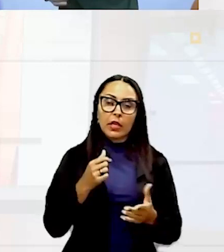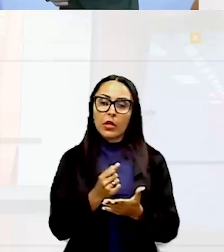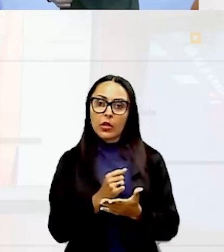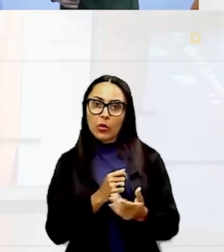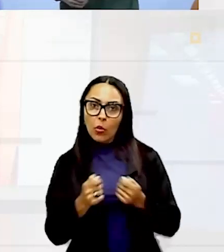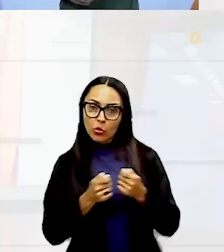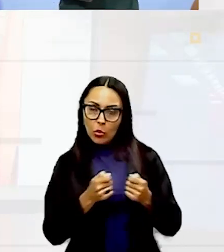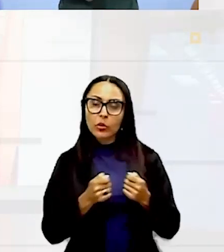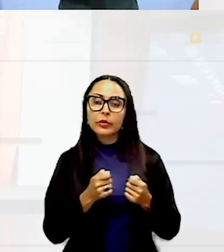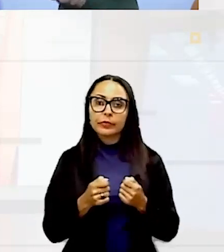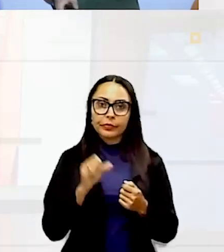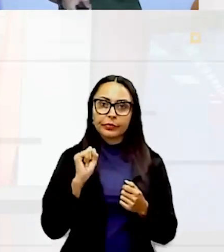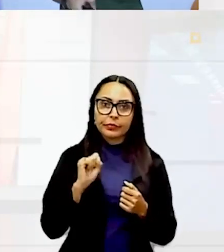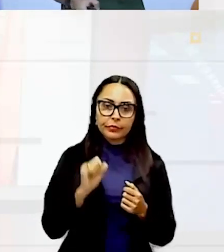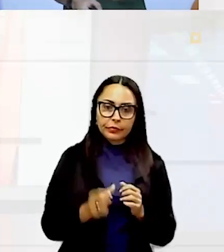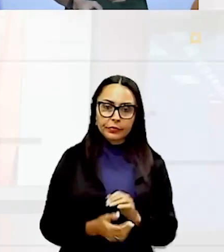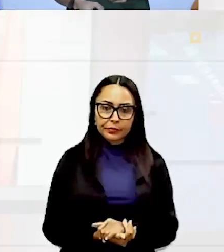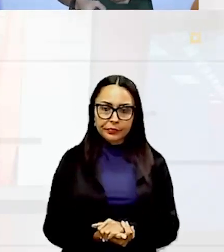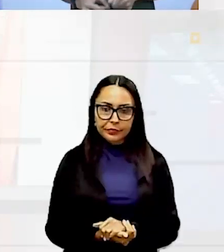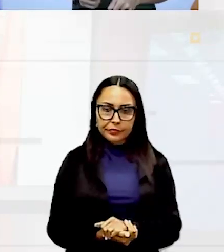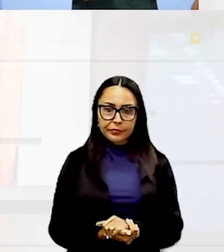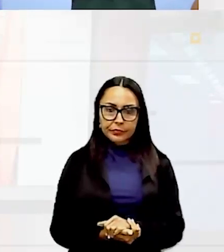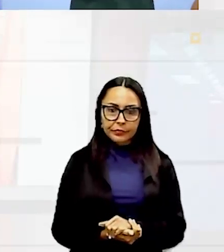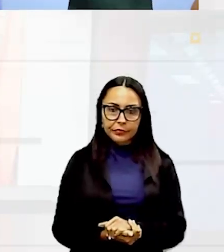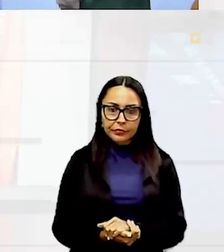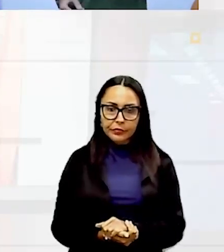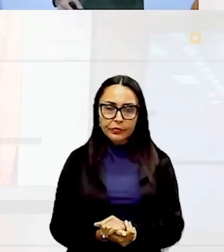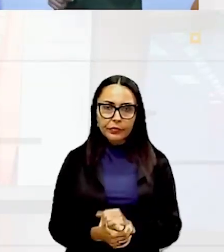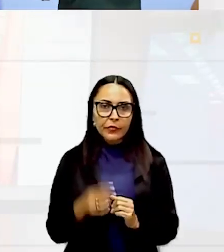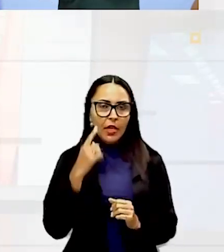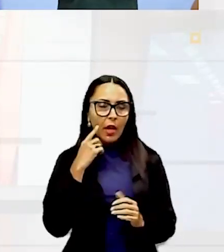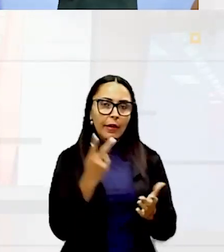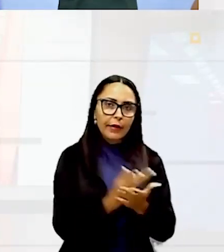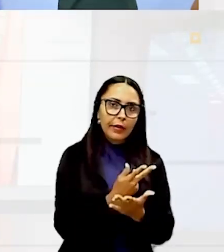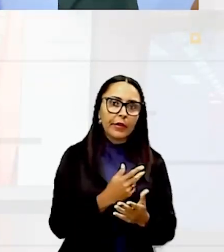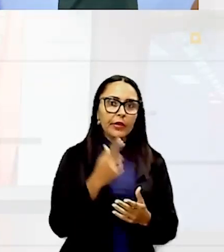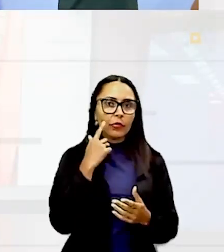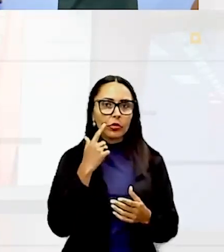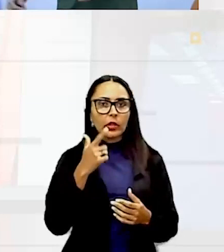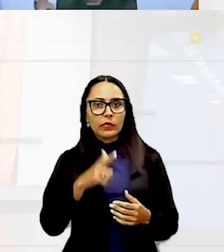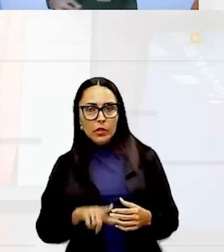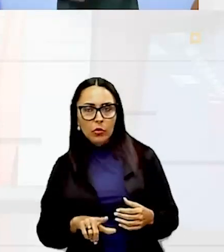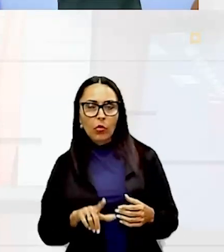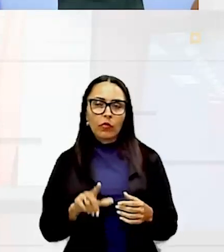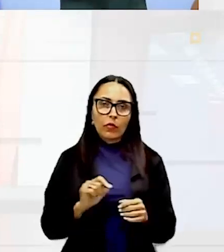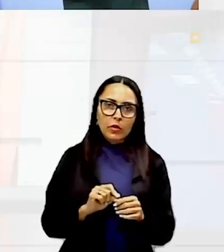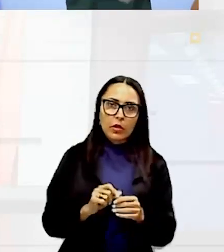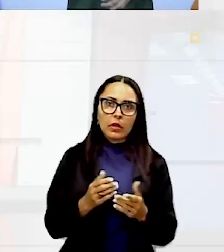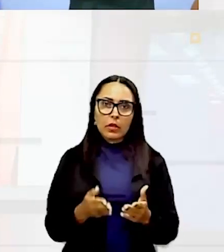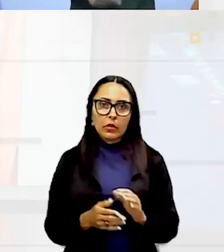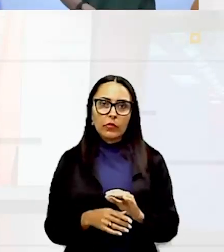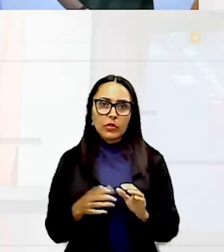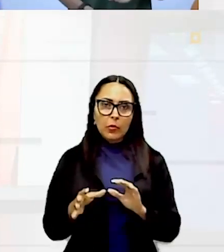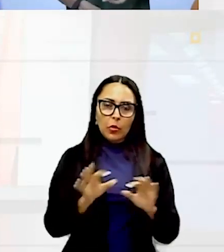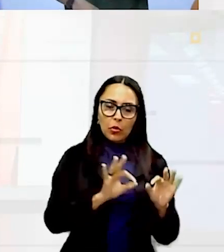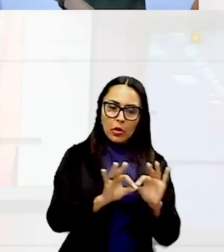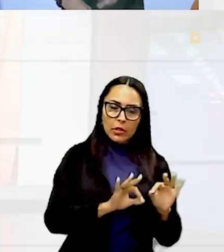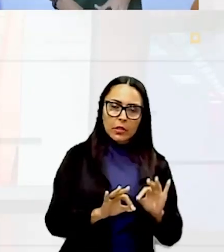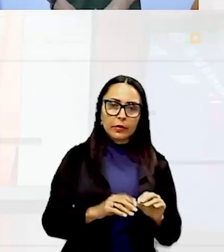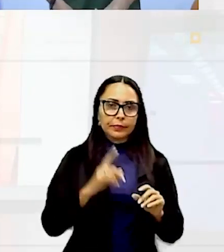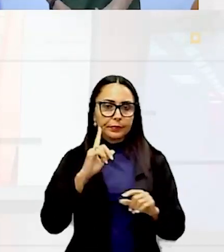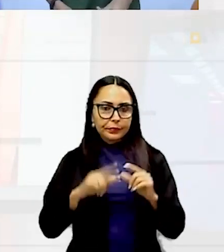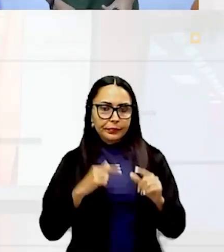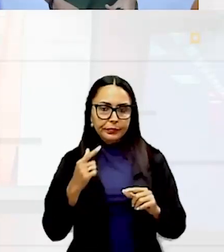controle. Você tem a possibilidade de, errei algo, vou ter que refazer. Aí você pode ajeitar depois no